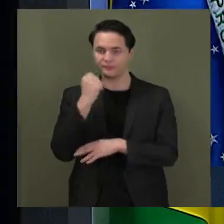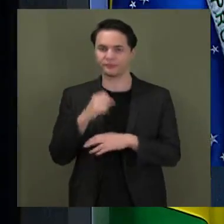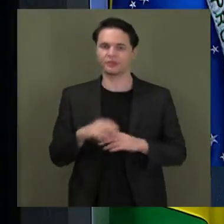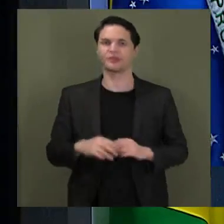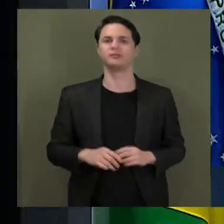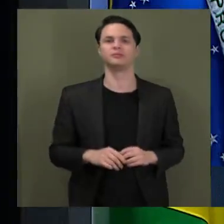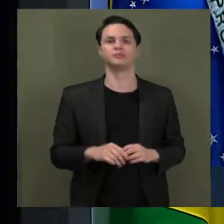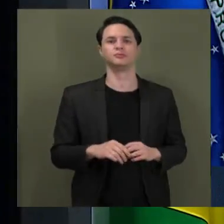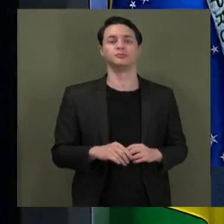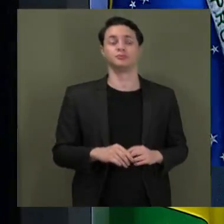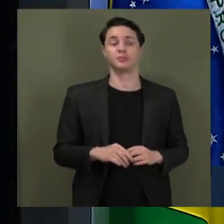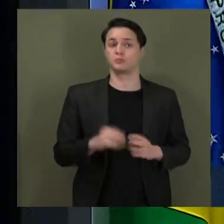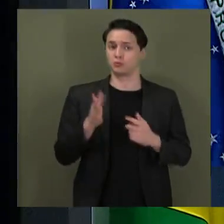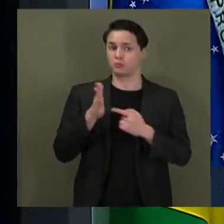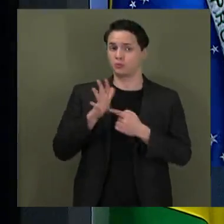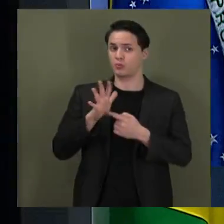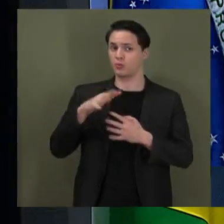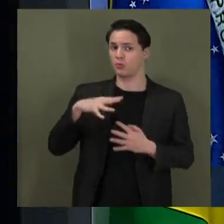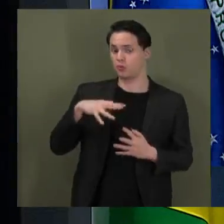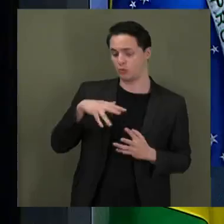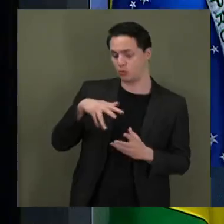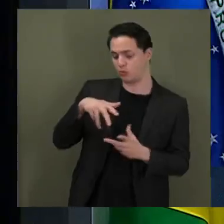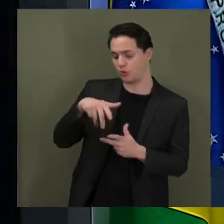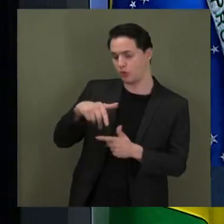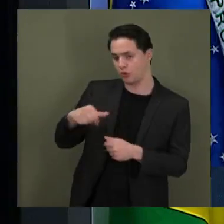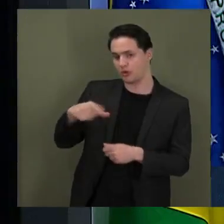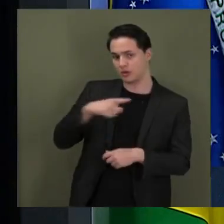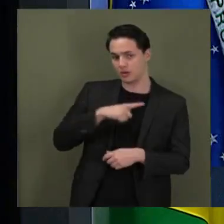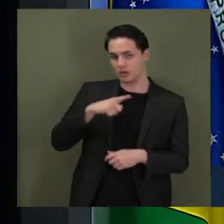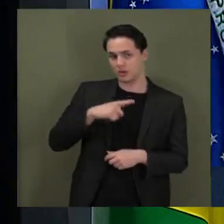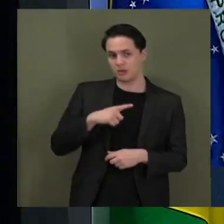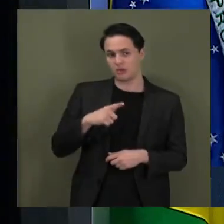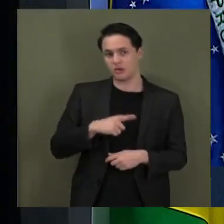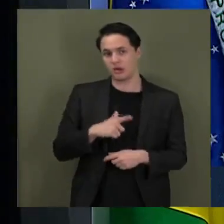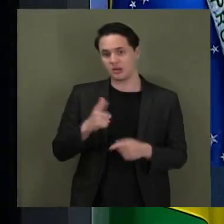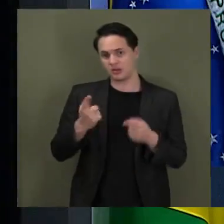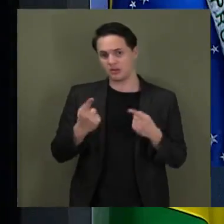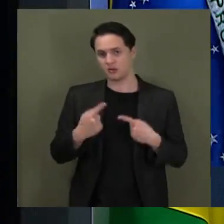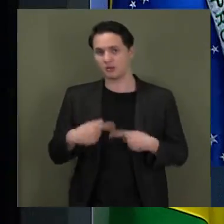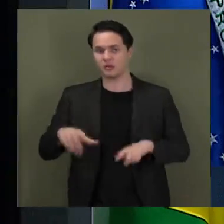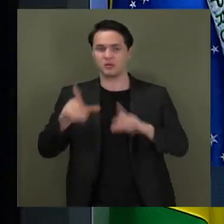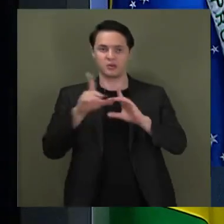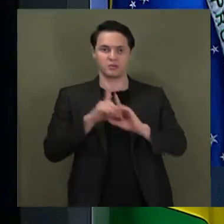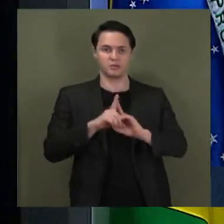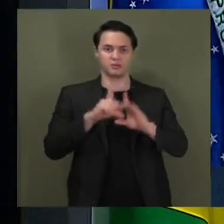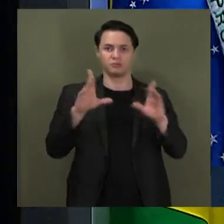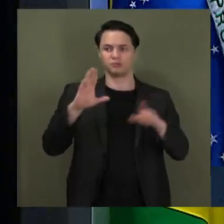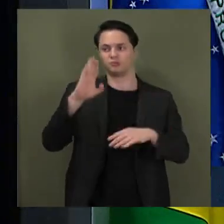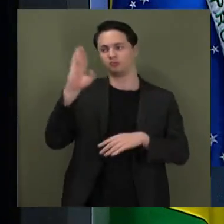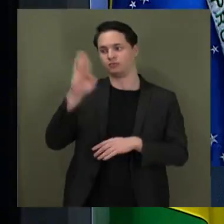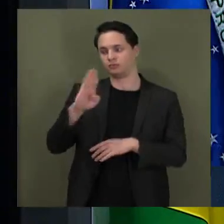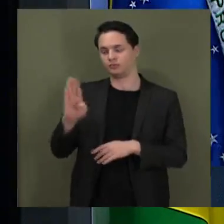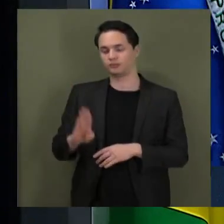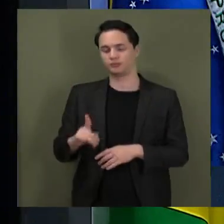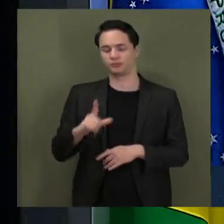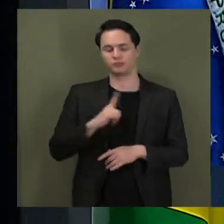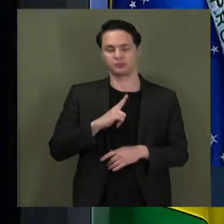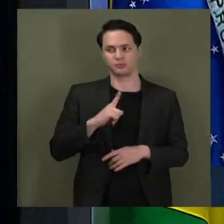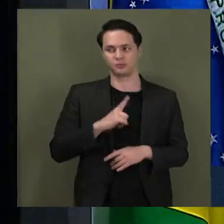Foi revelado ao mundo um ataque à democracia brasileira com a